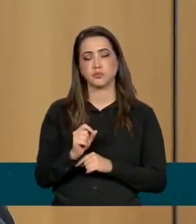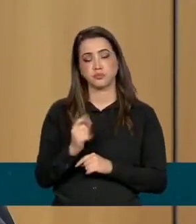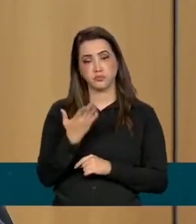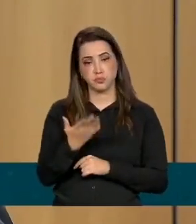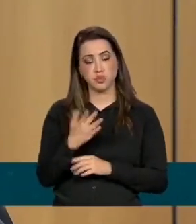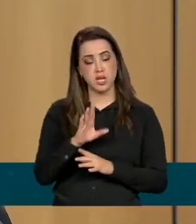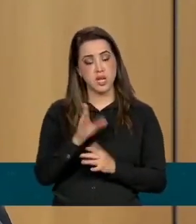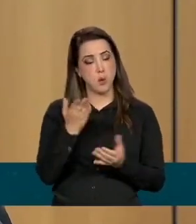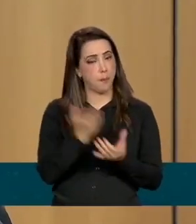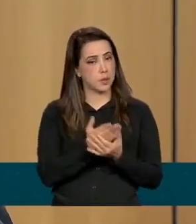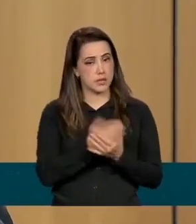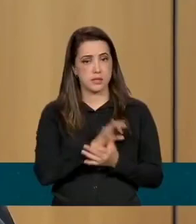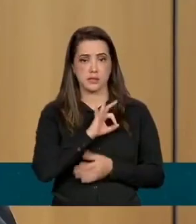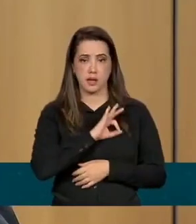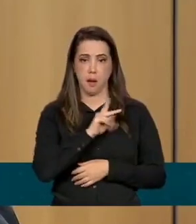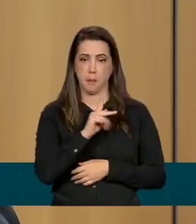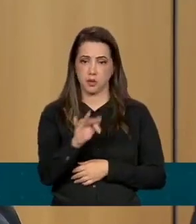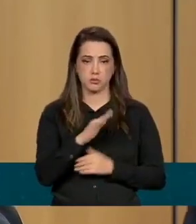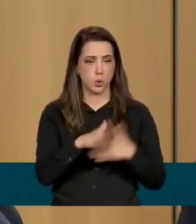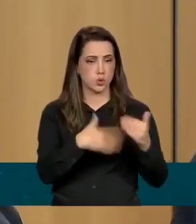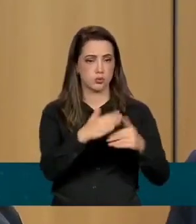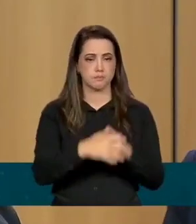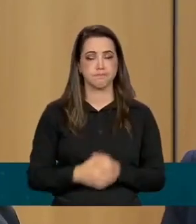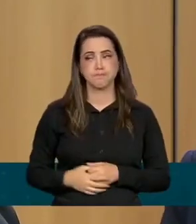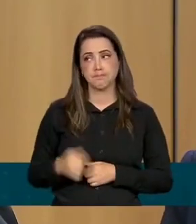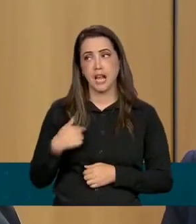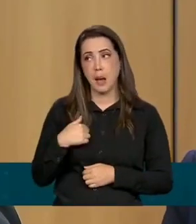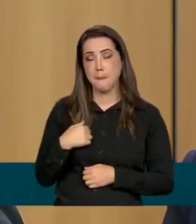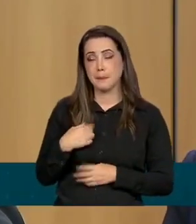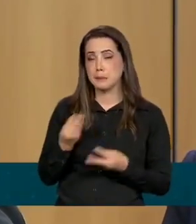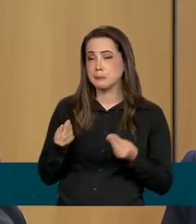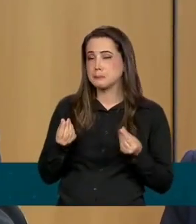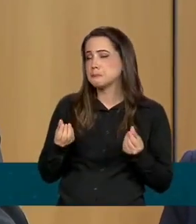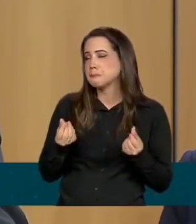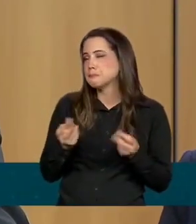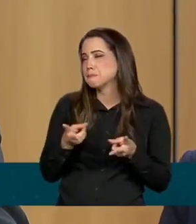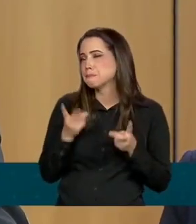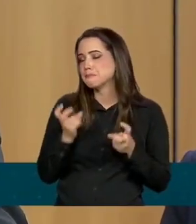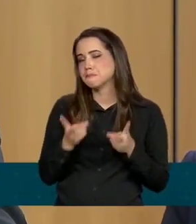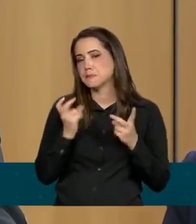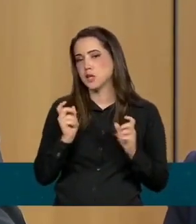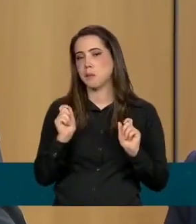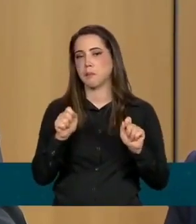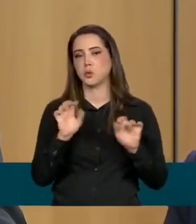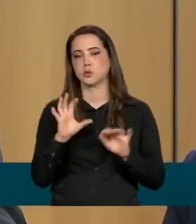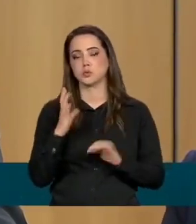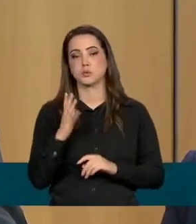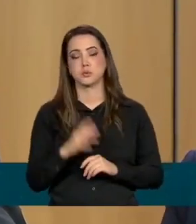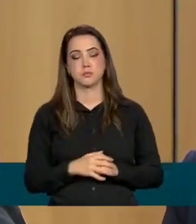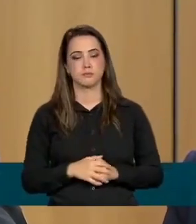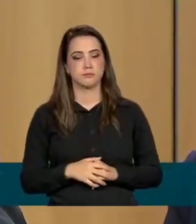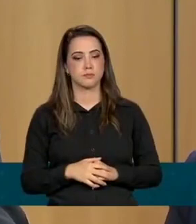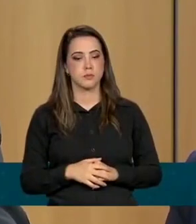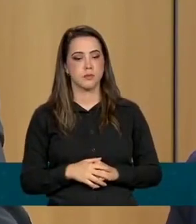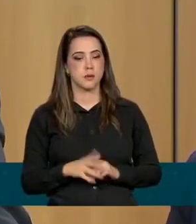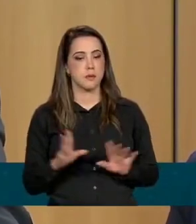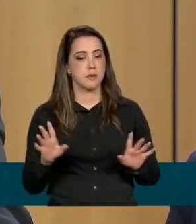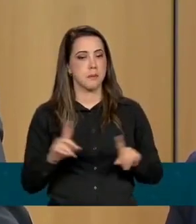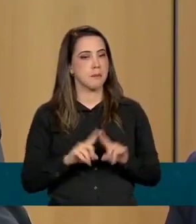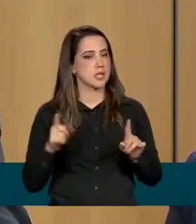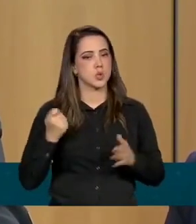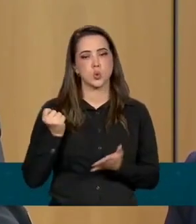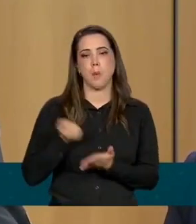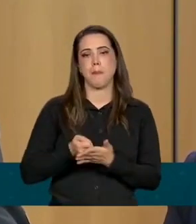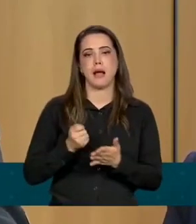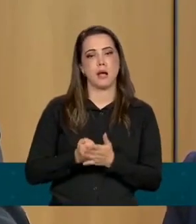Eu tenho uma intuição, eu tenho uma suspeita, mas eu não sou pago